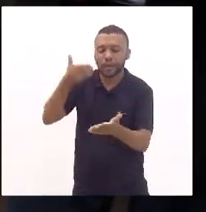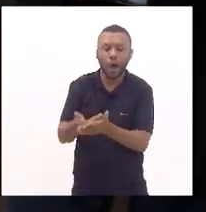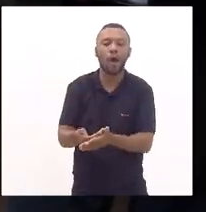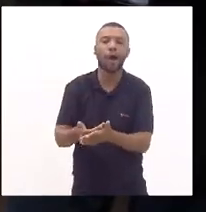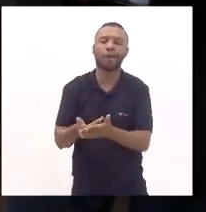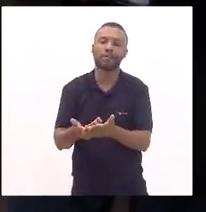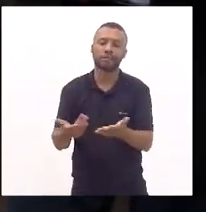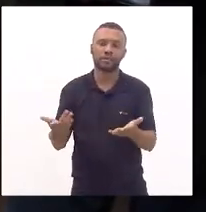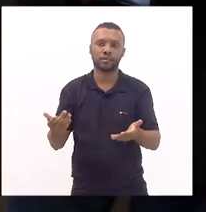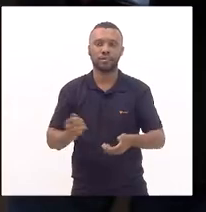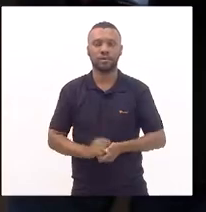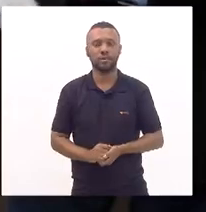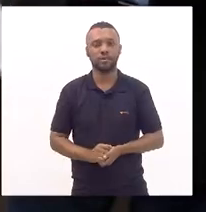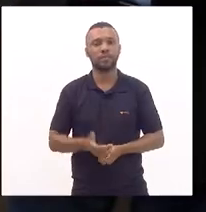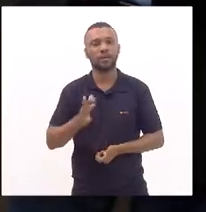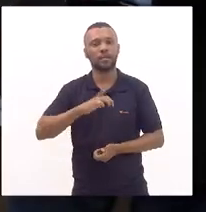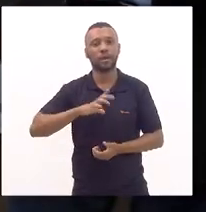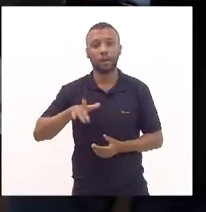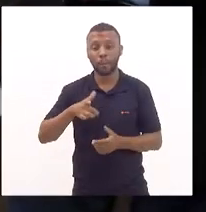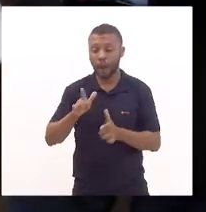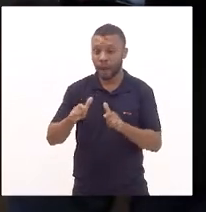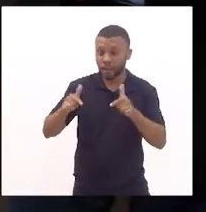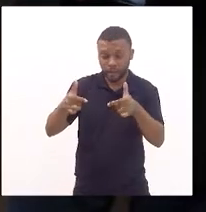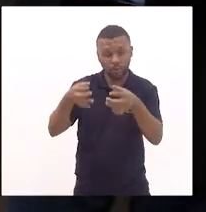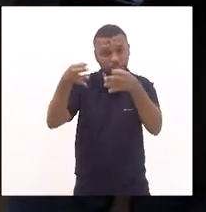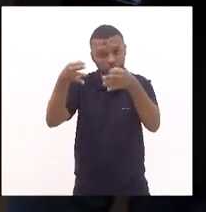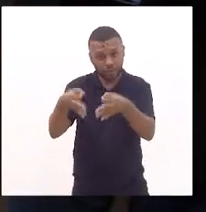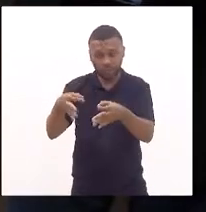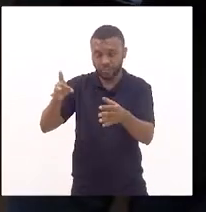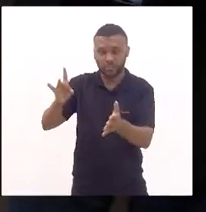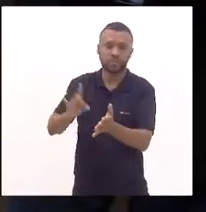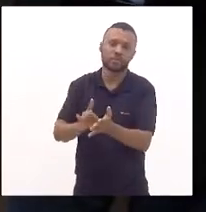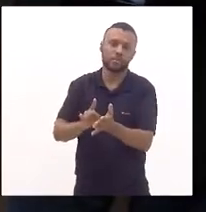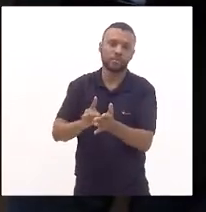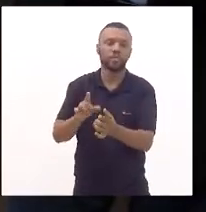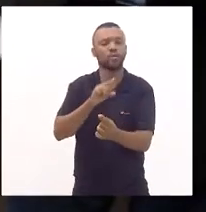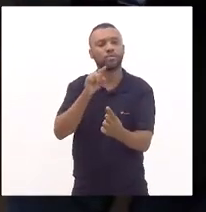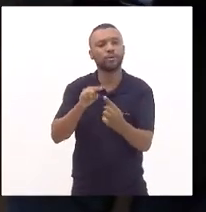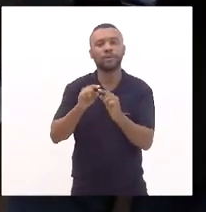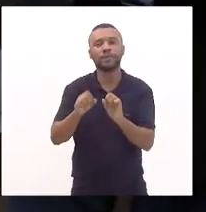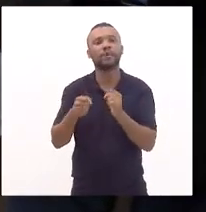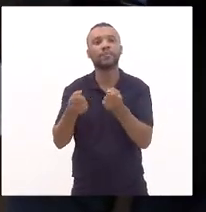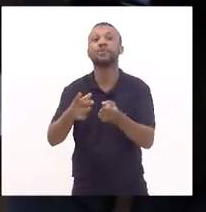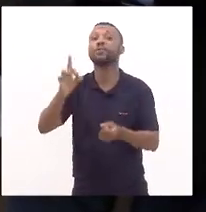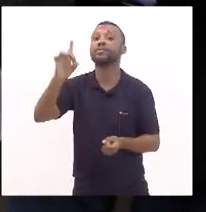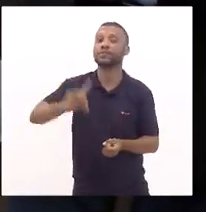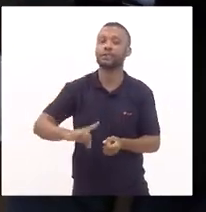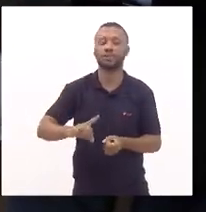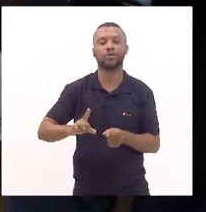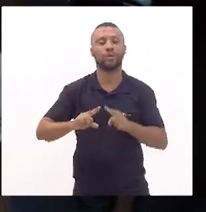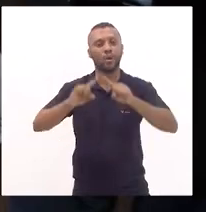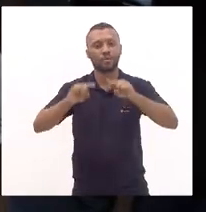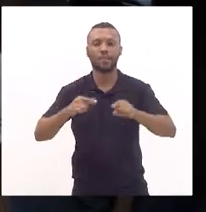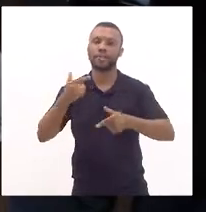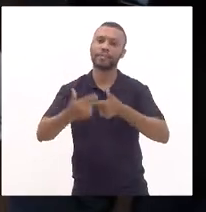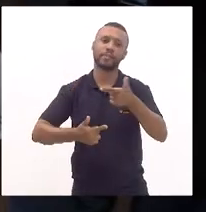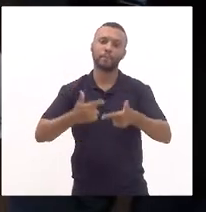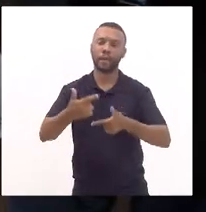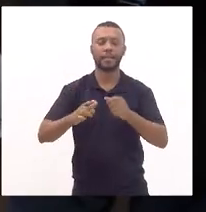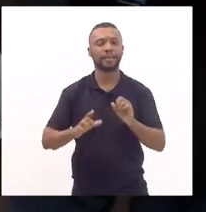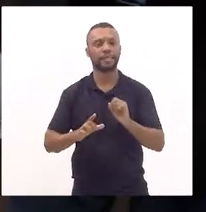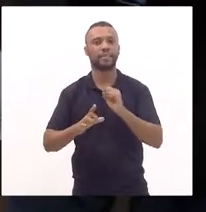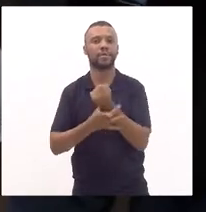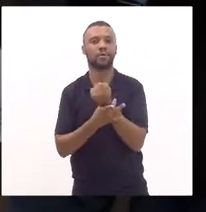já uma ação concreta e real no sentido de garantir direitos ao trabalhador, segurança